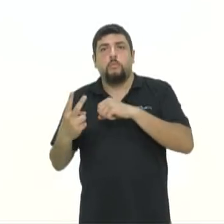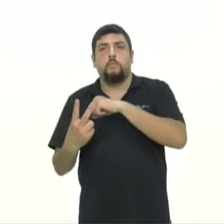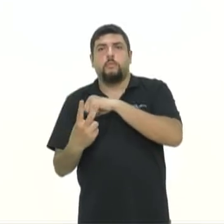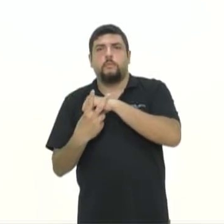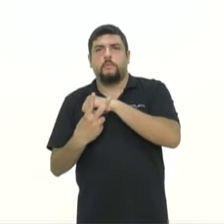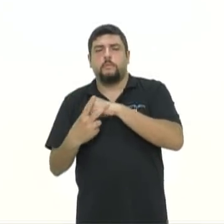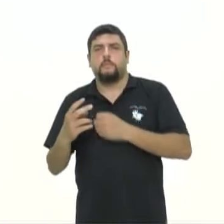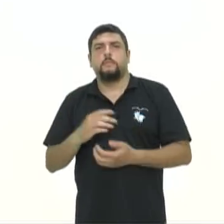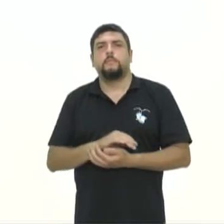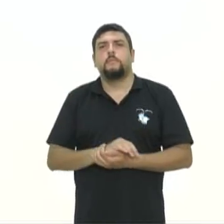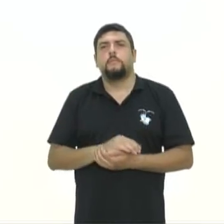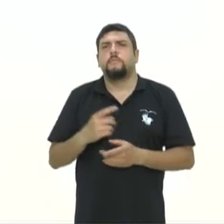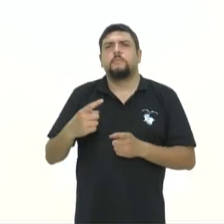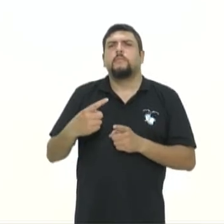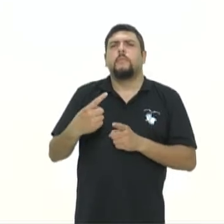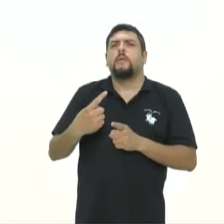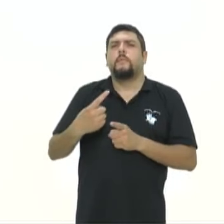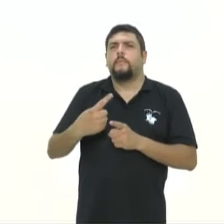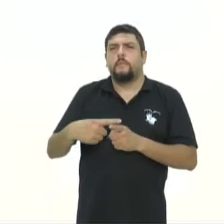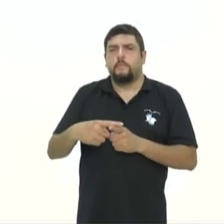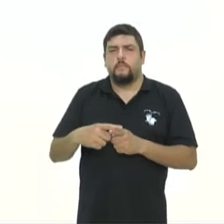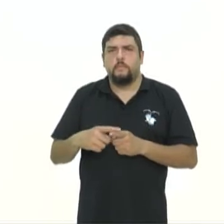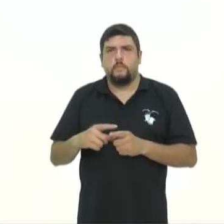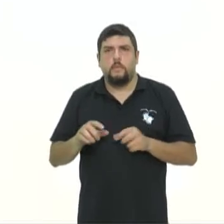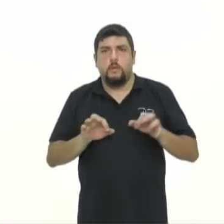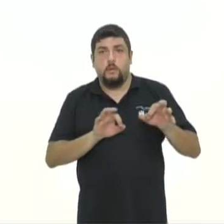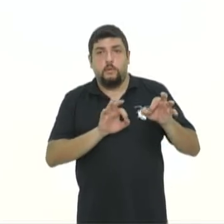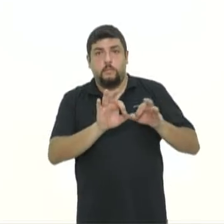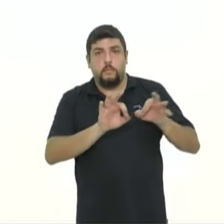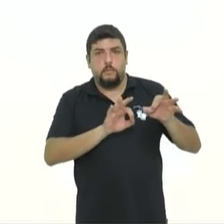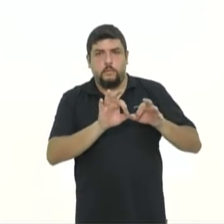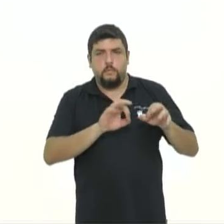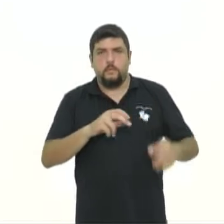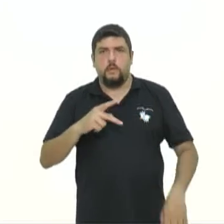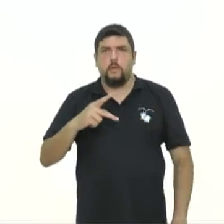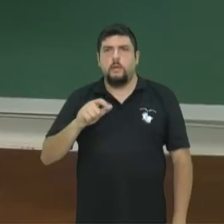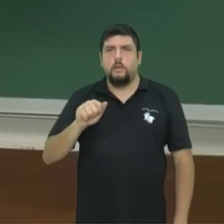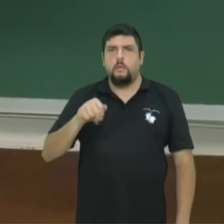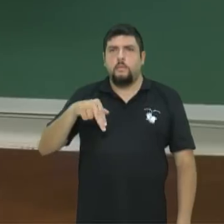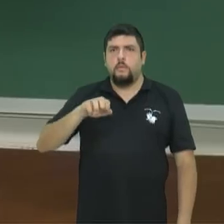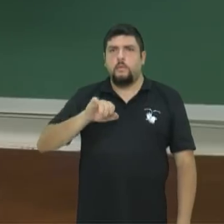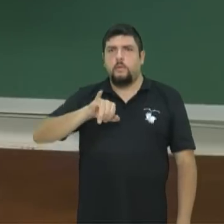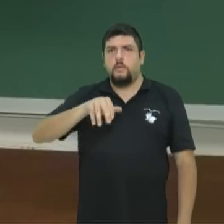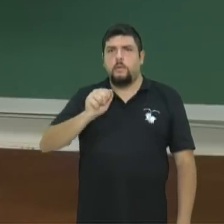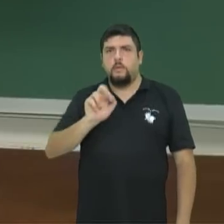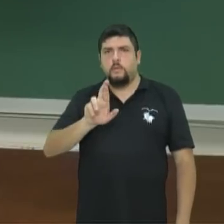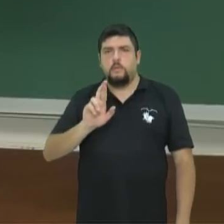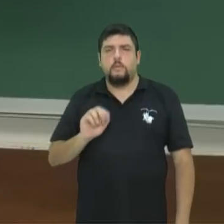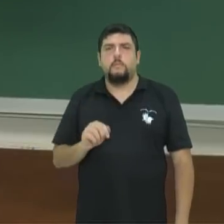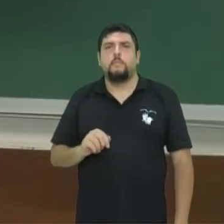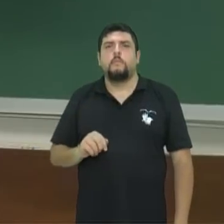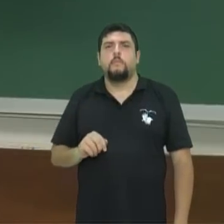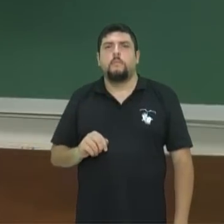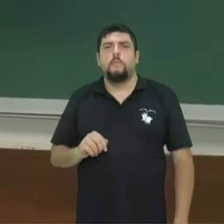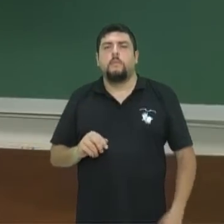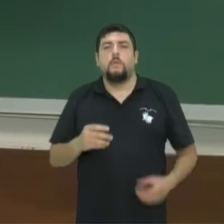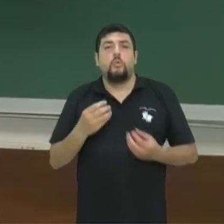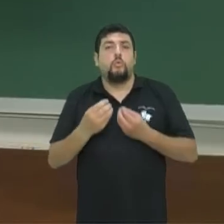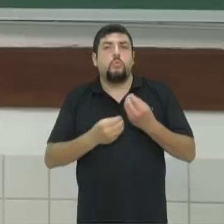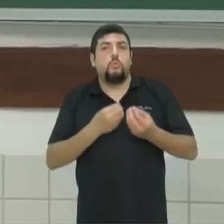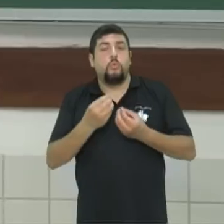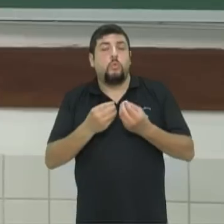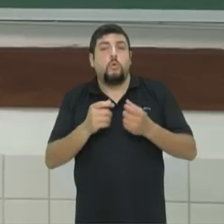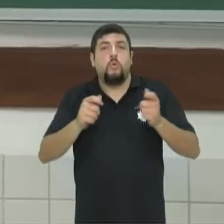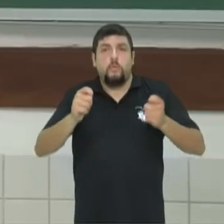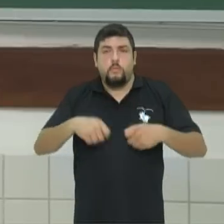verbos. Por quê? Nós temos ali planejar, eu sei que planejar é verbo porque eu posso conjugar. No presente do modo indicativo, como que